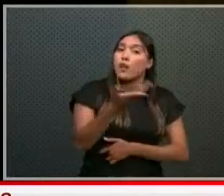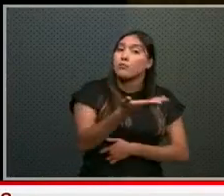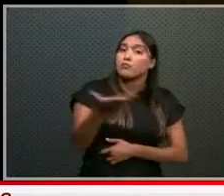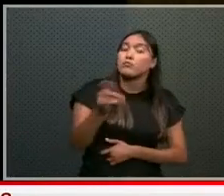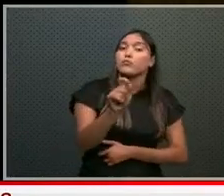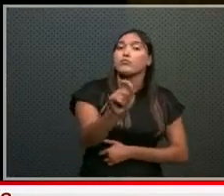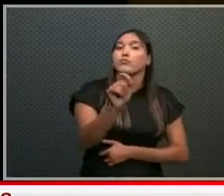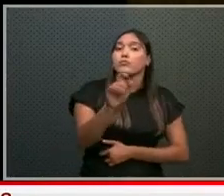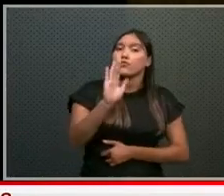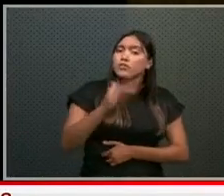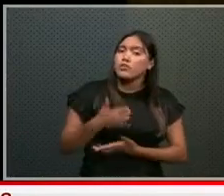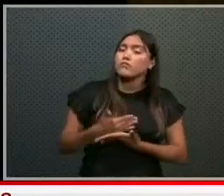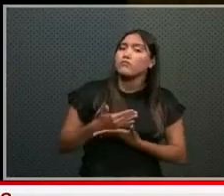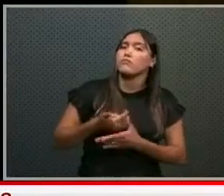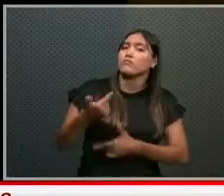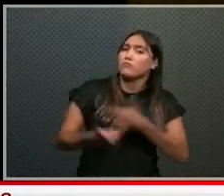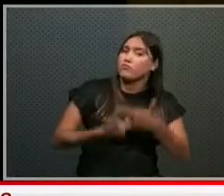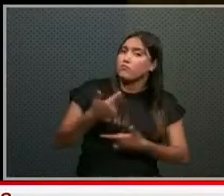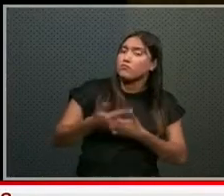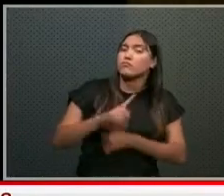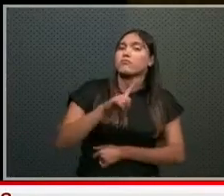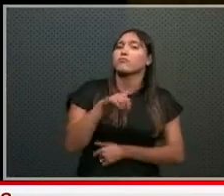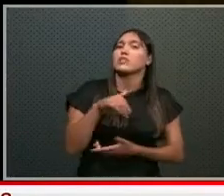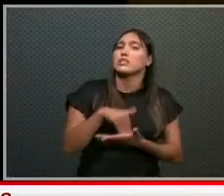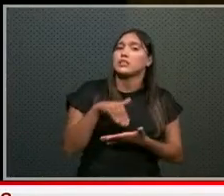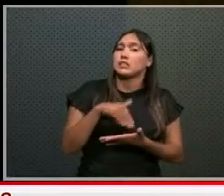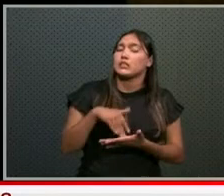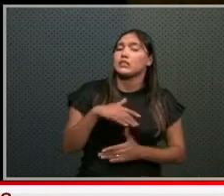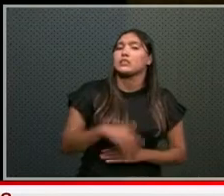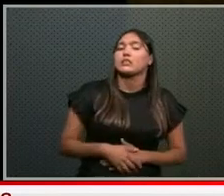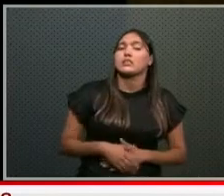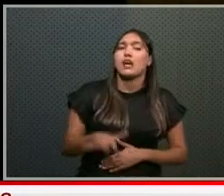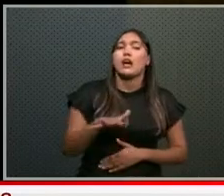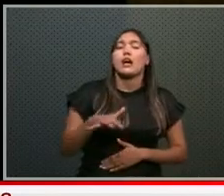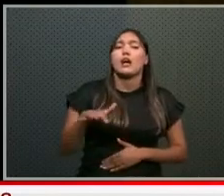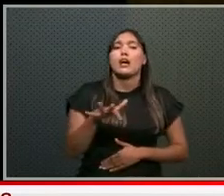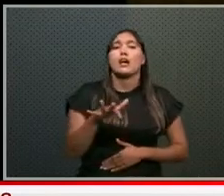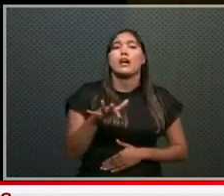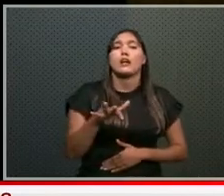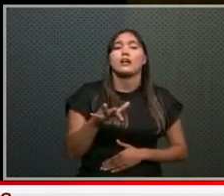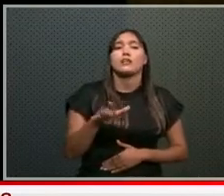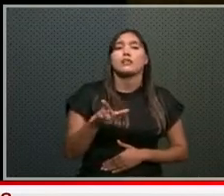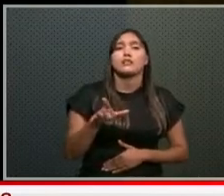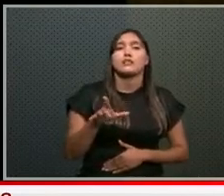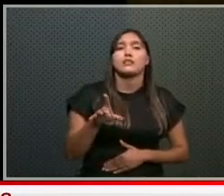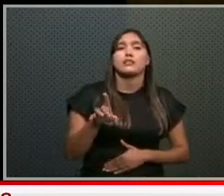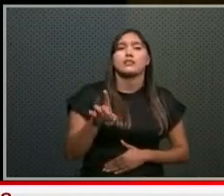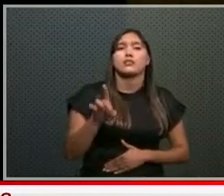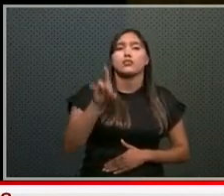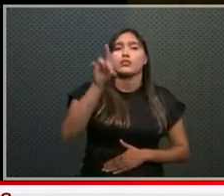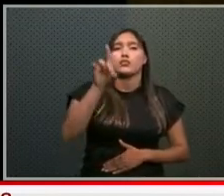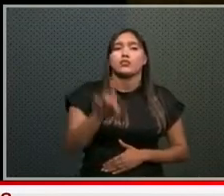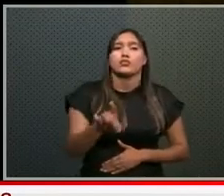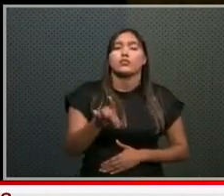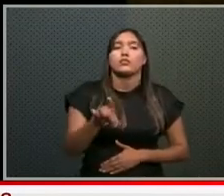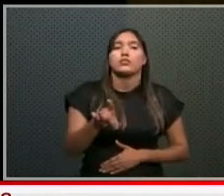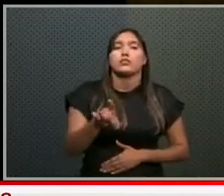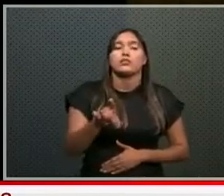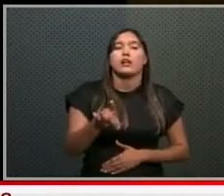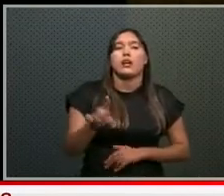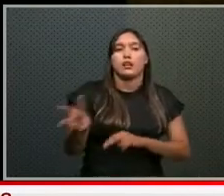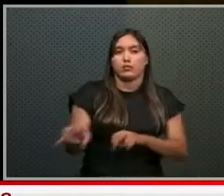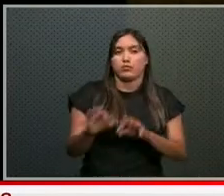já funcionando a secretaria ainda na área da diretoria antiga Diretoria de Editora familiar lá dentro da cedap